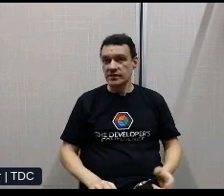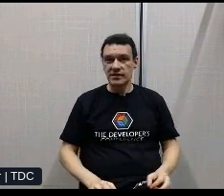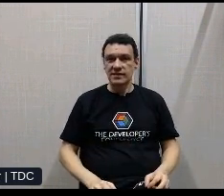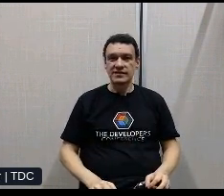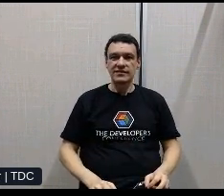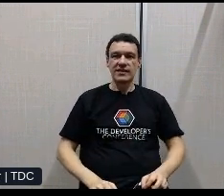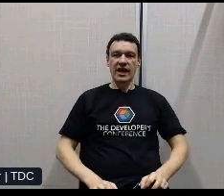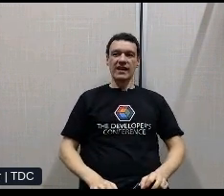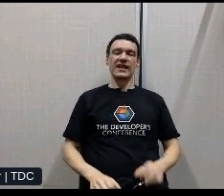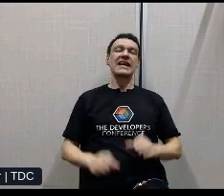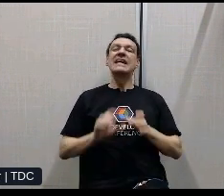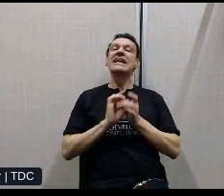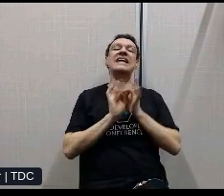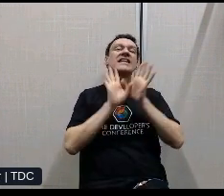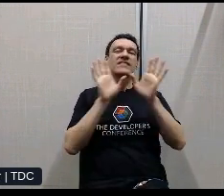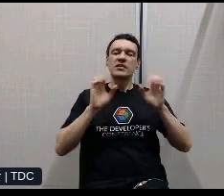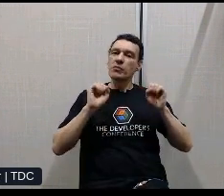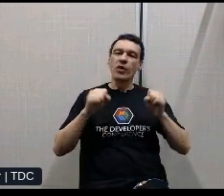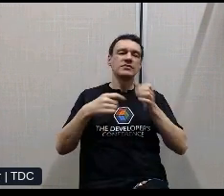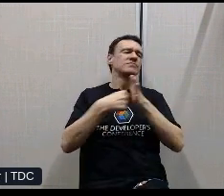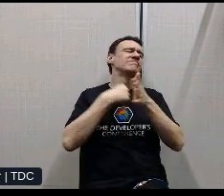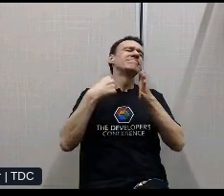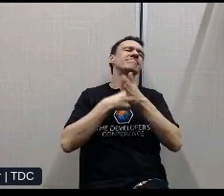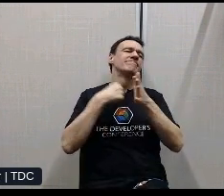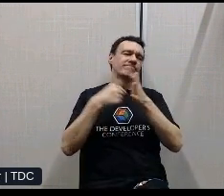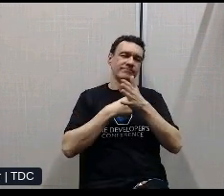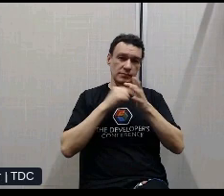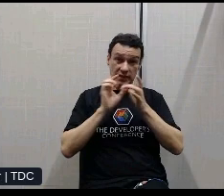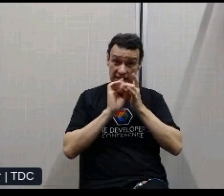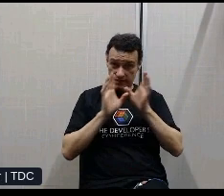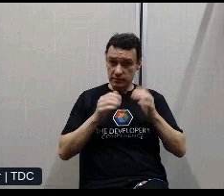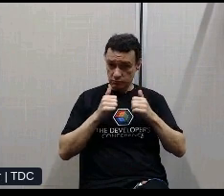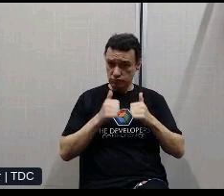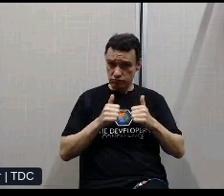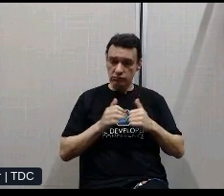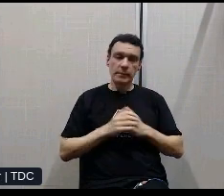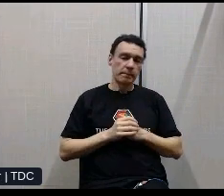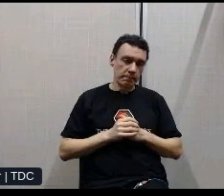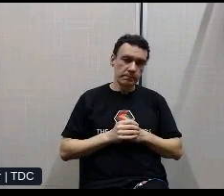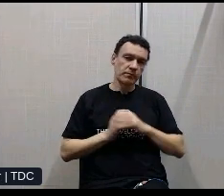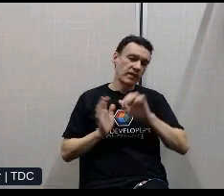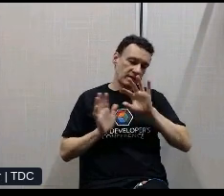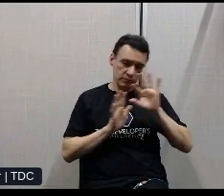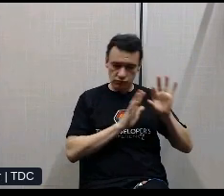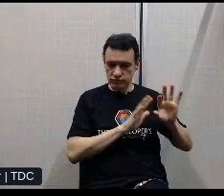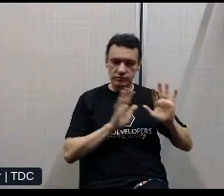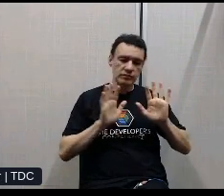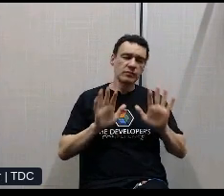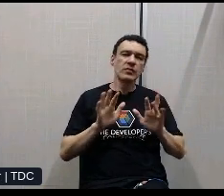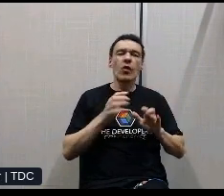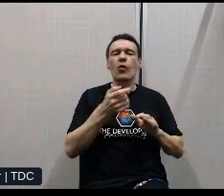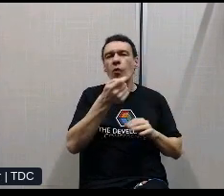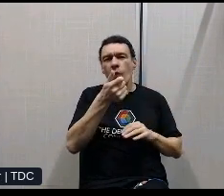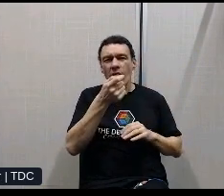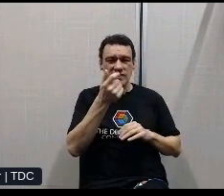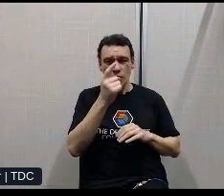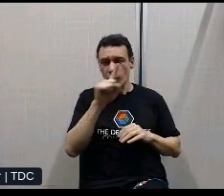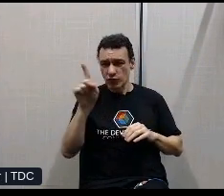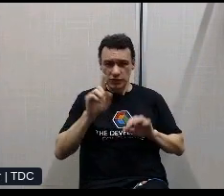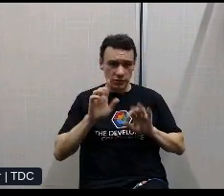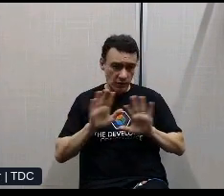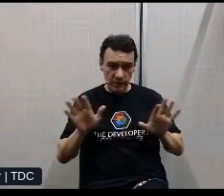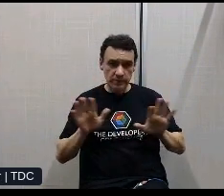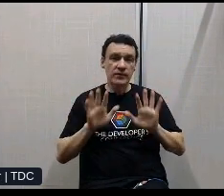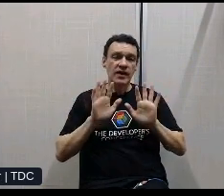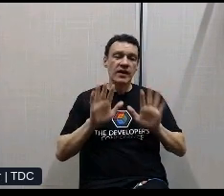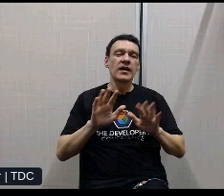super à vontade. E aqui, gente, indo para os últimos de tecnologia, eu trago o Big Data, que foi